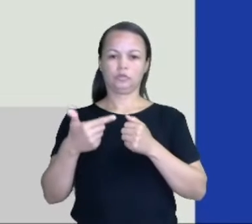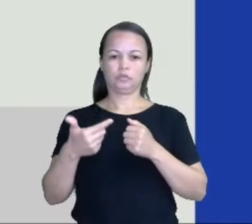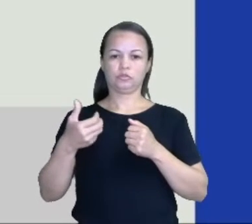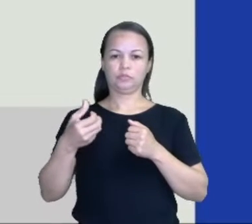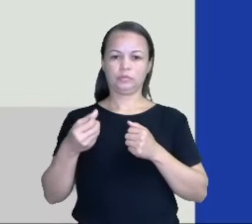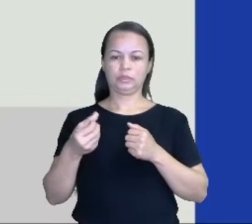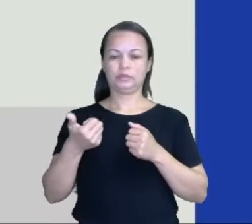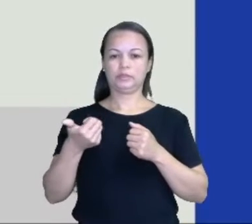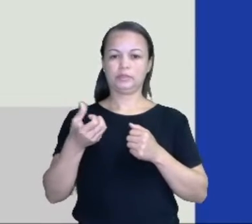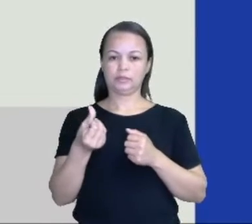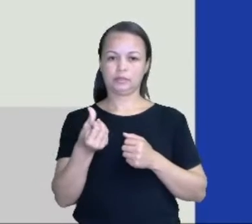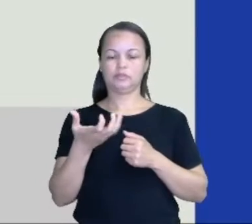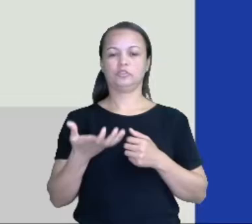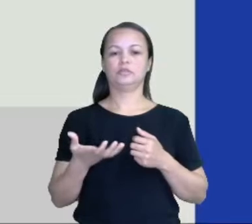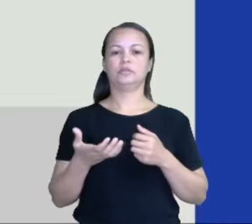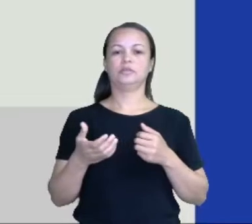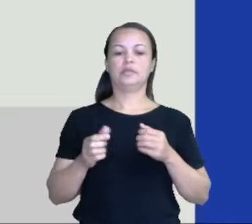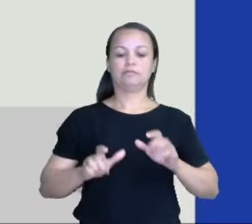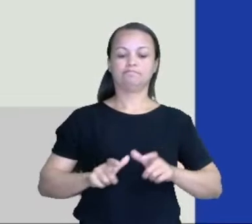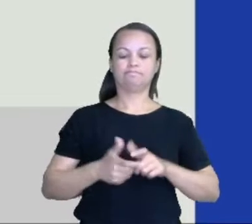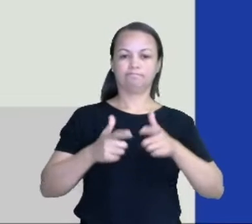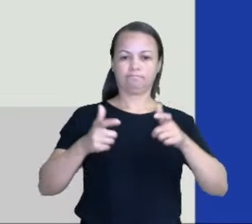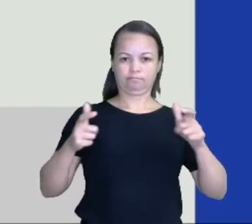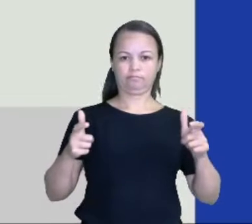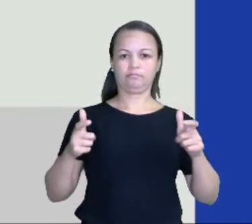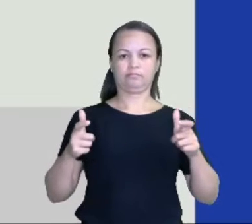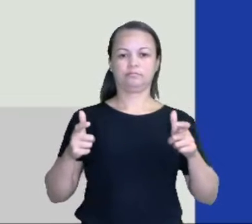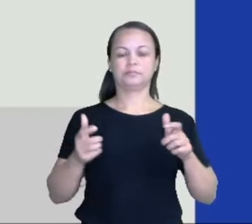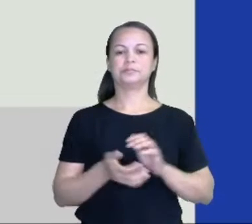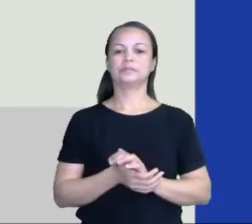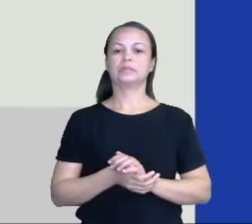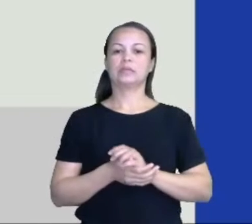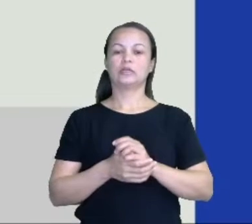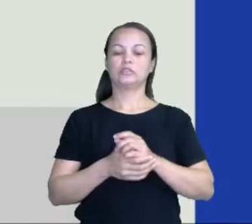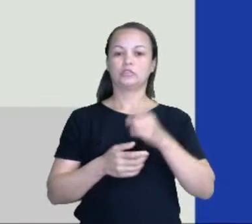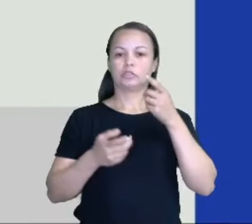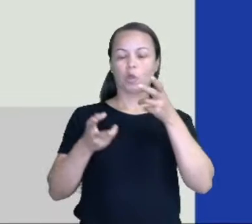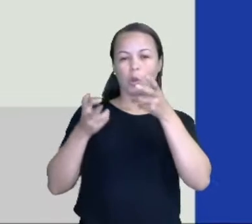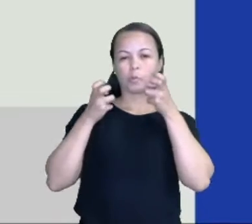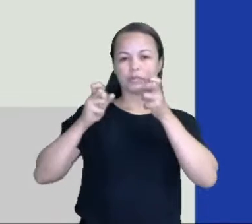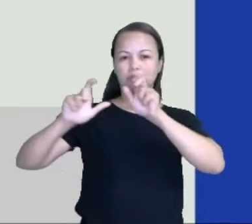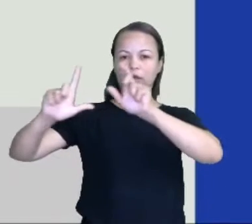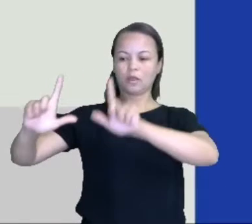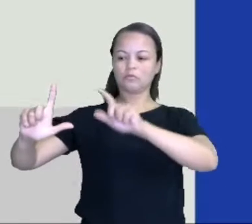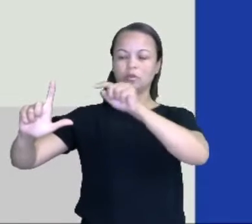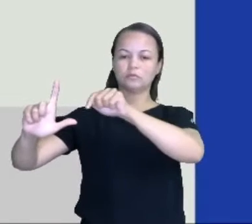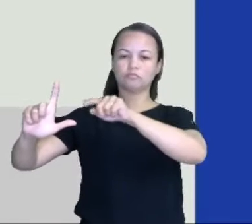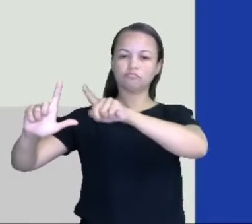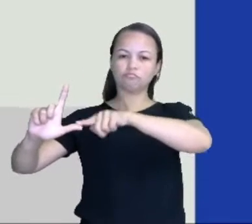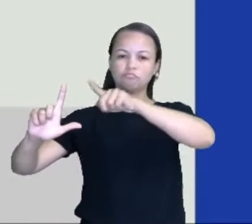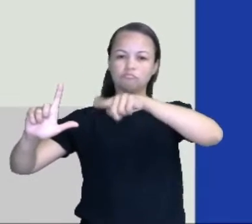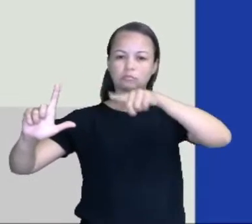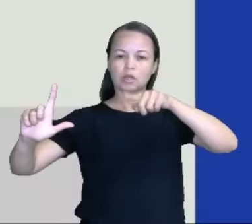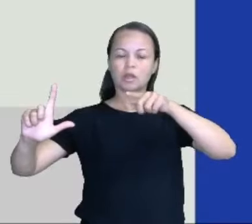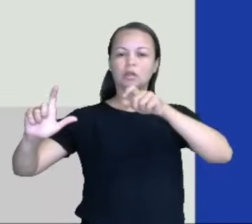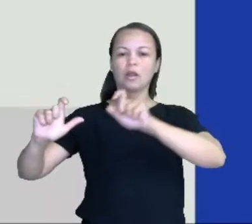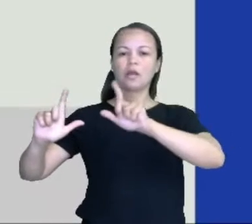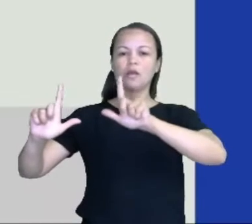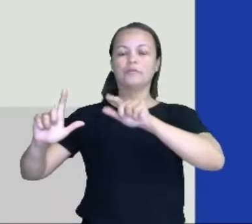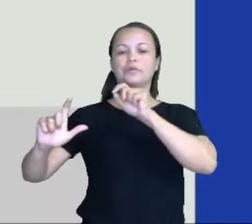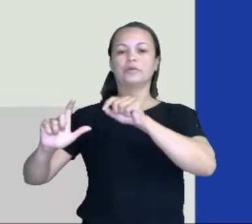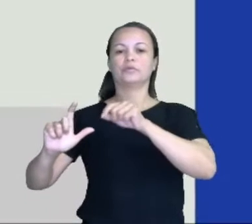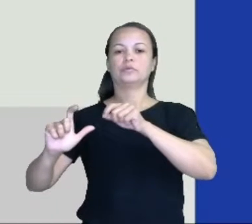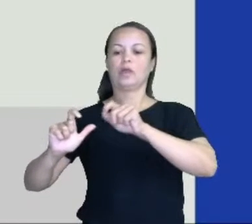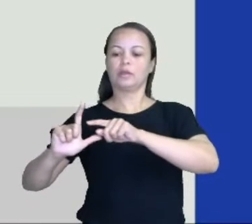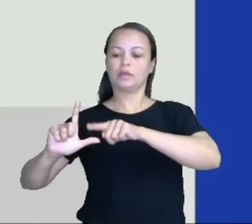cresceu espetacularmente, né? A gente vê no gráfico os valores em trilhões. Você tem um gráfico crescendo